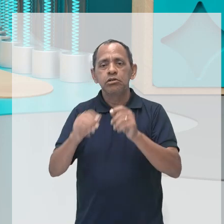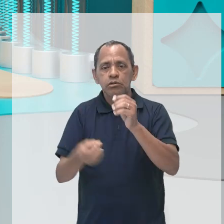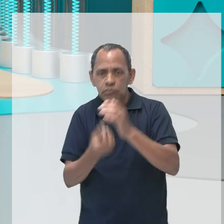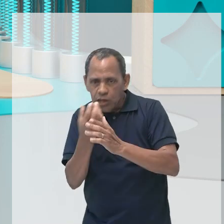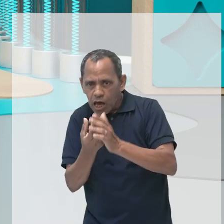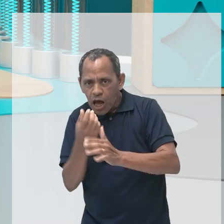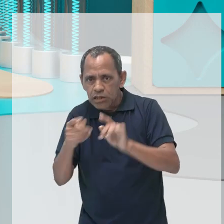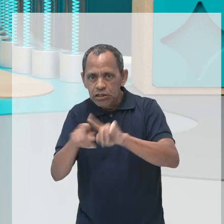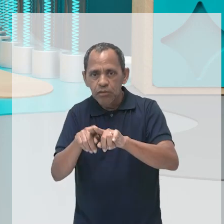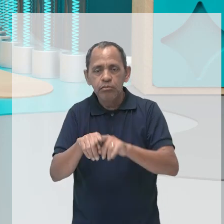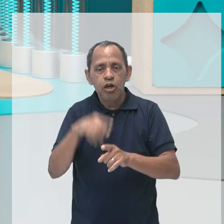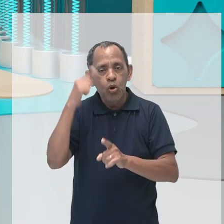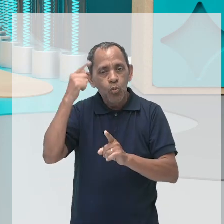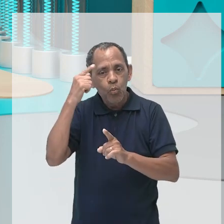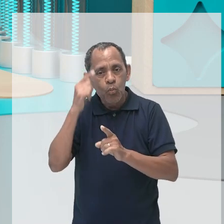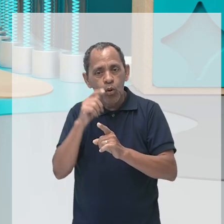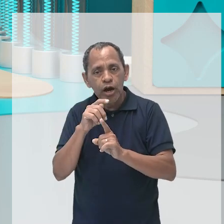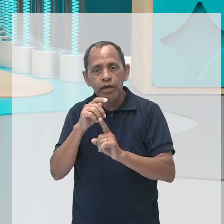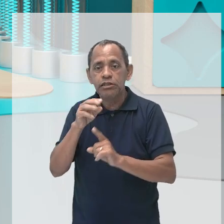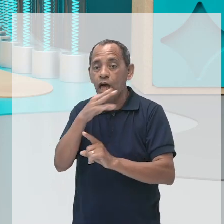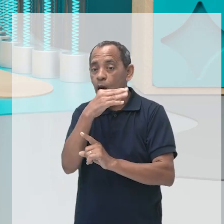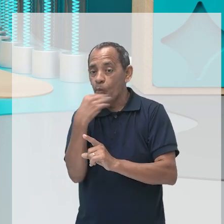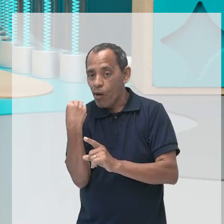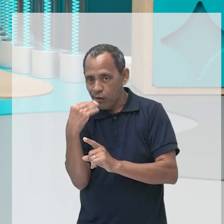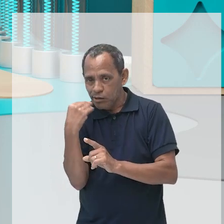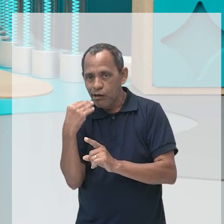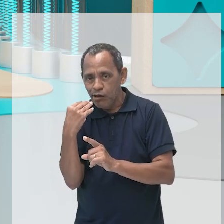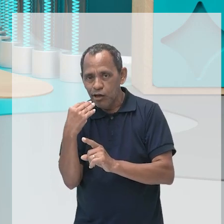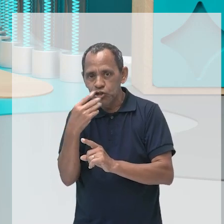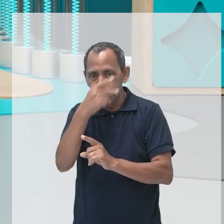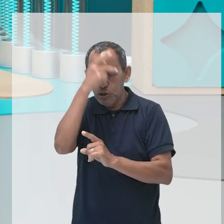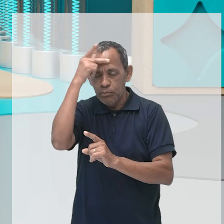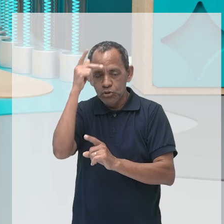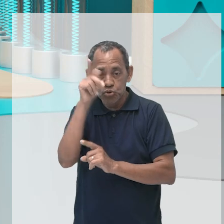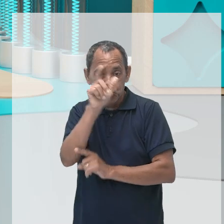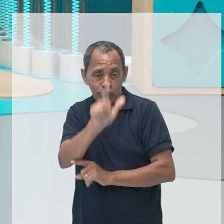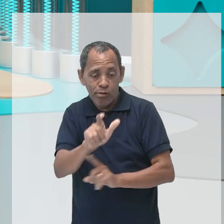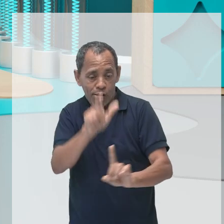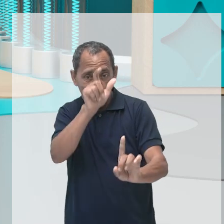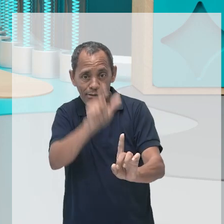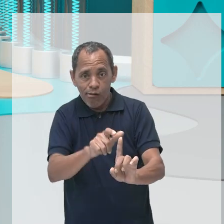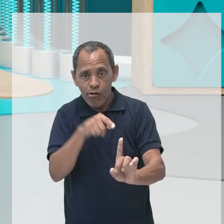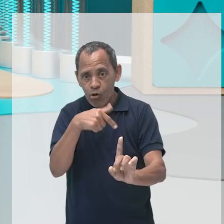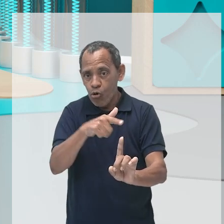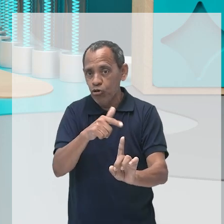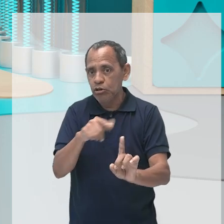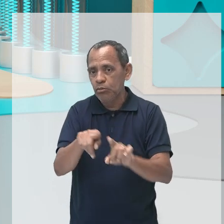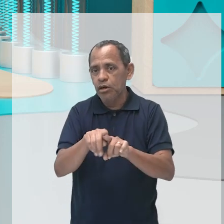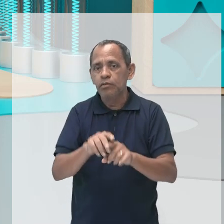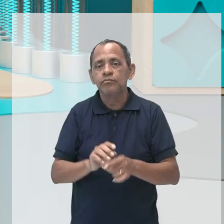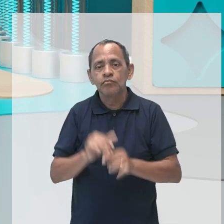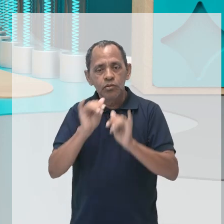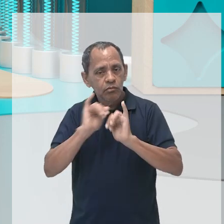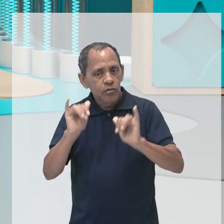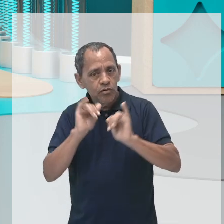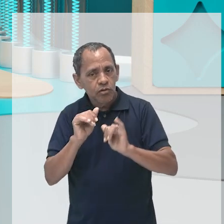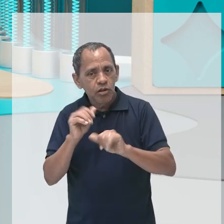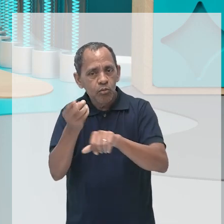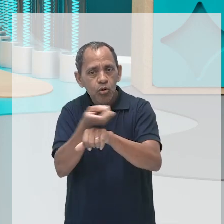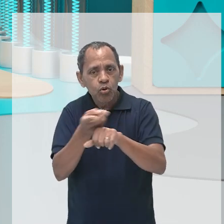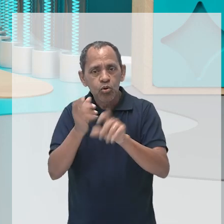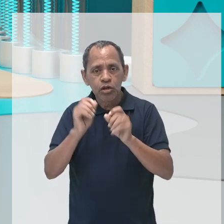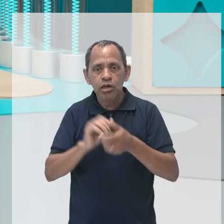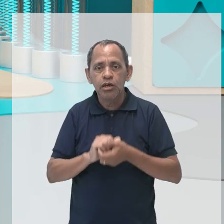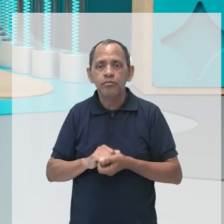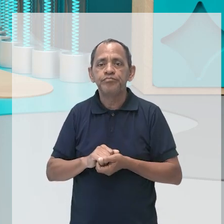para persuadir o interlocutor a outra pessoa. Perceba que essa propaganda, ela buscou tirar